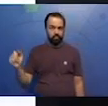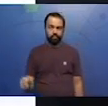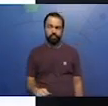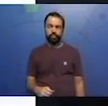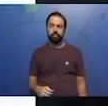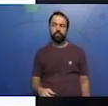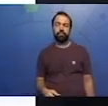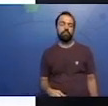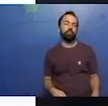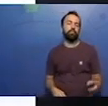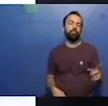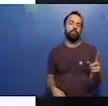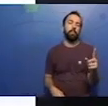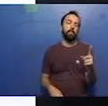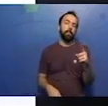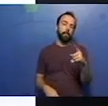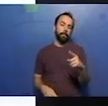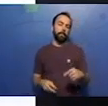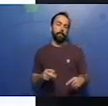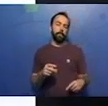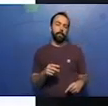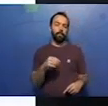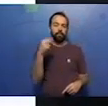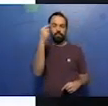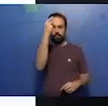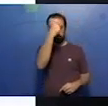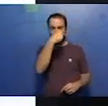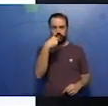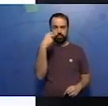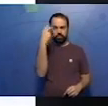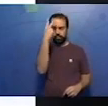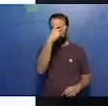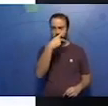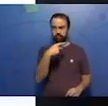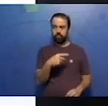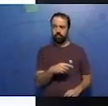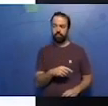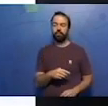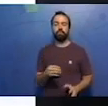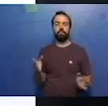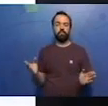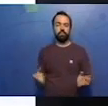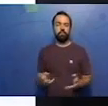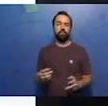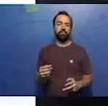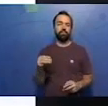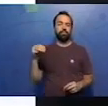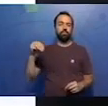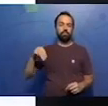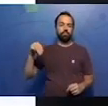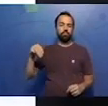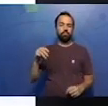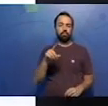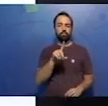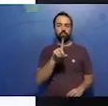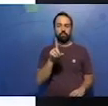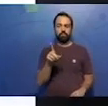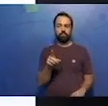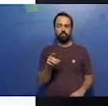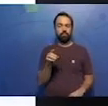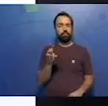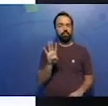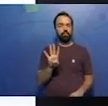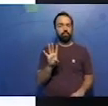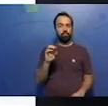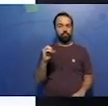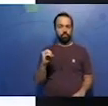horas continua marcando 2 horas, mas agora o ponteiro dos minutos marca 40 minutos, pois